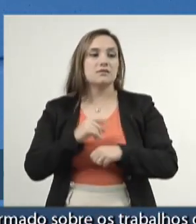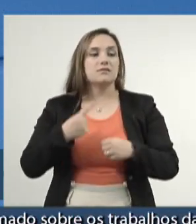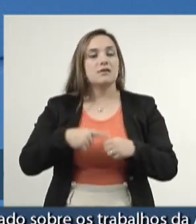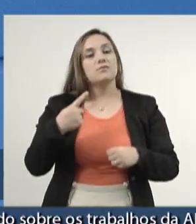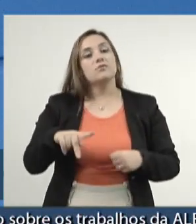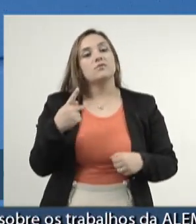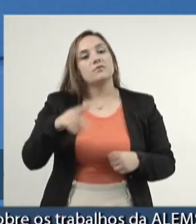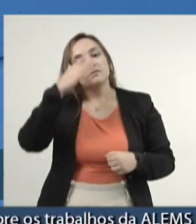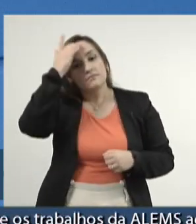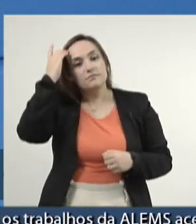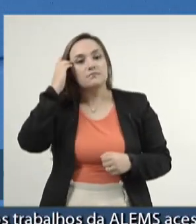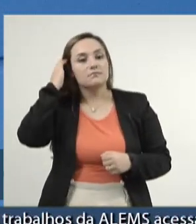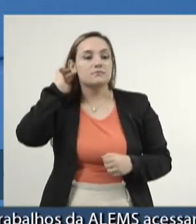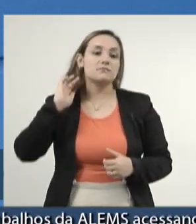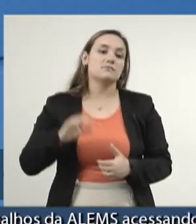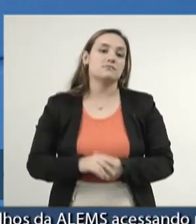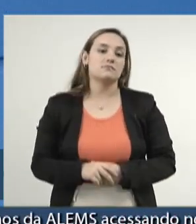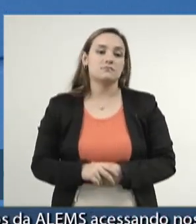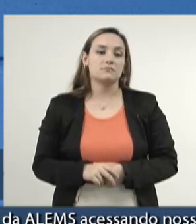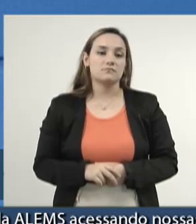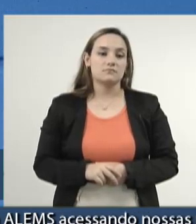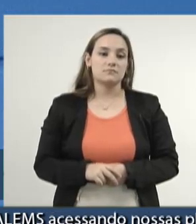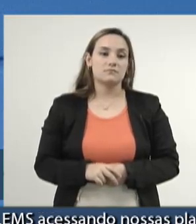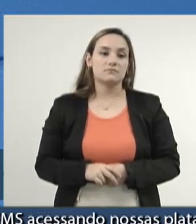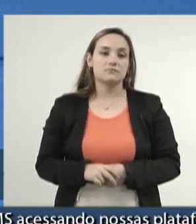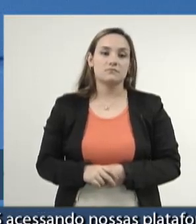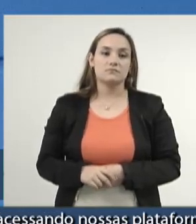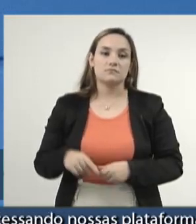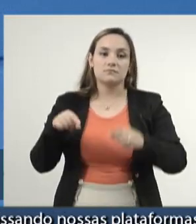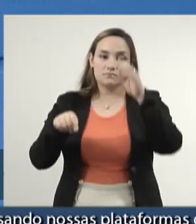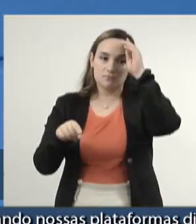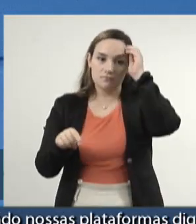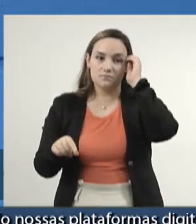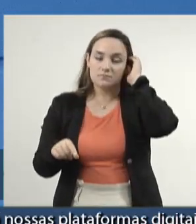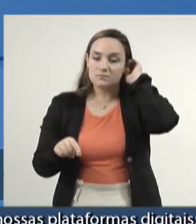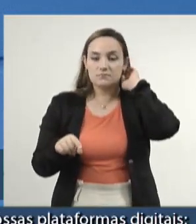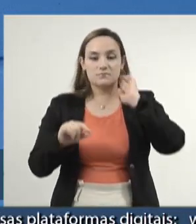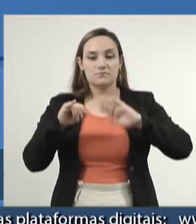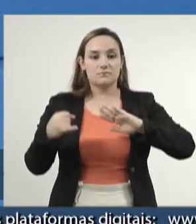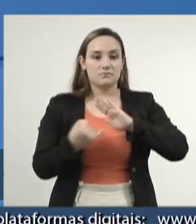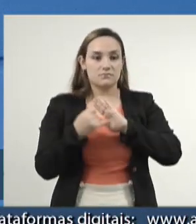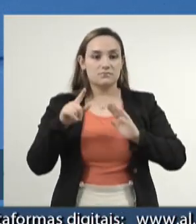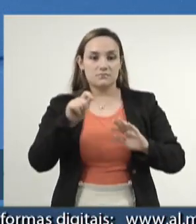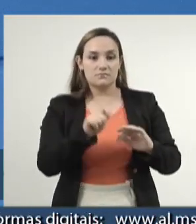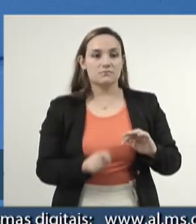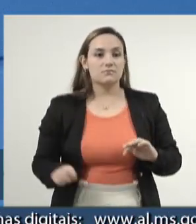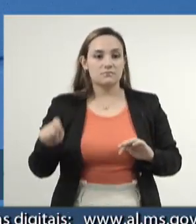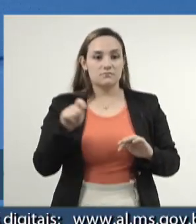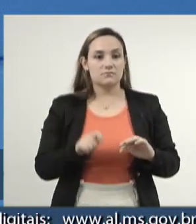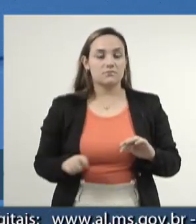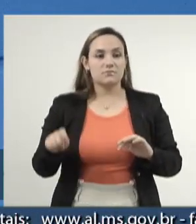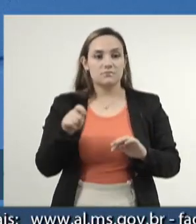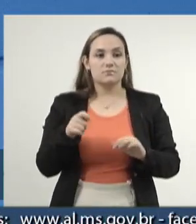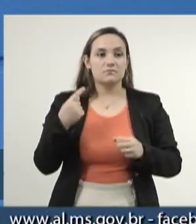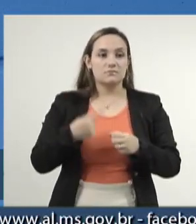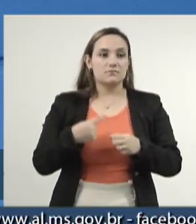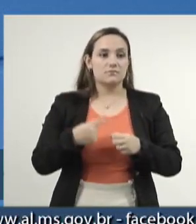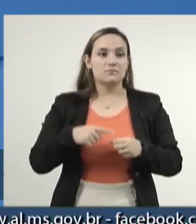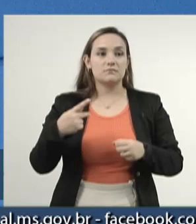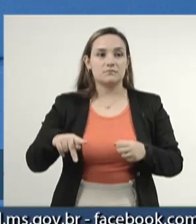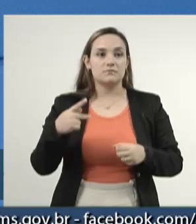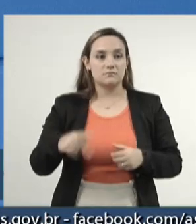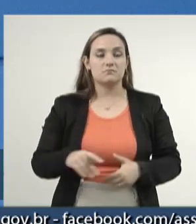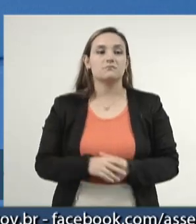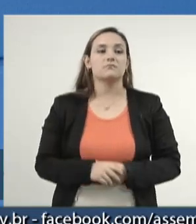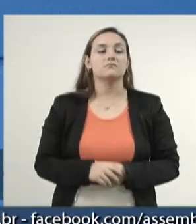Porã. A referida instituição, senhor presidente, é uma associação com sede e foro no cidade de Ponta Porã,